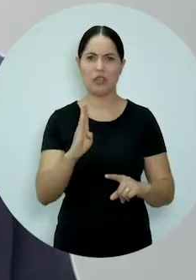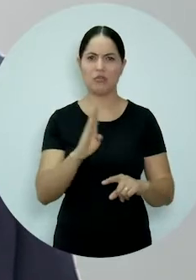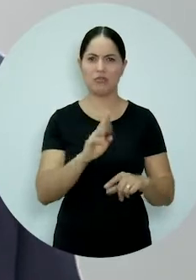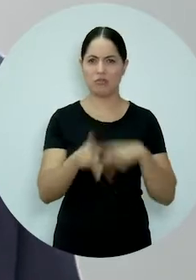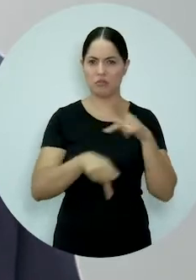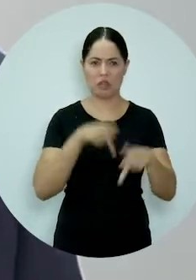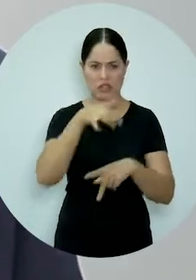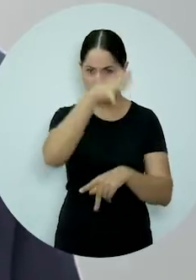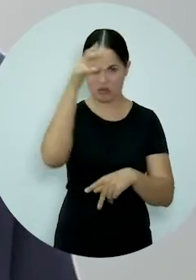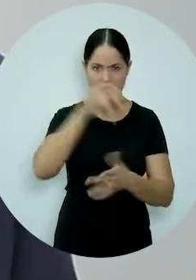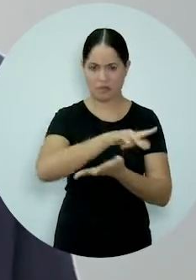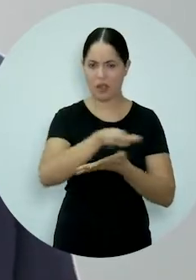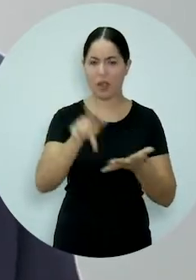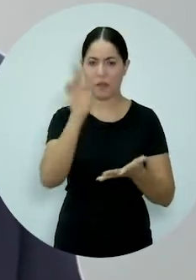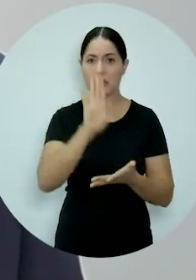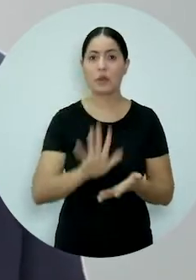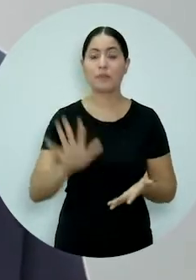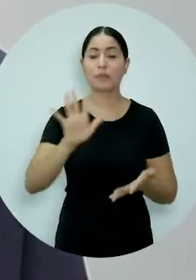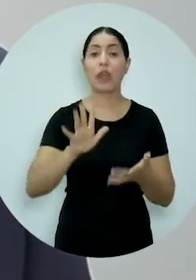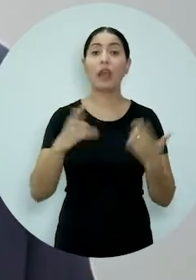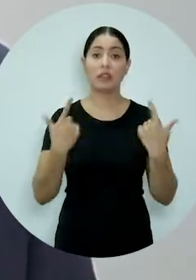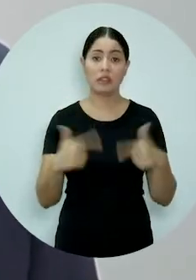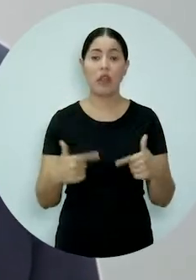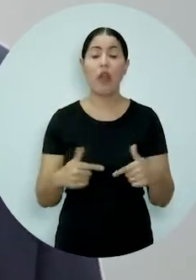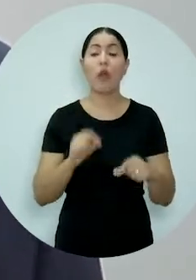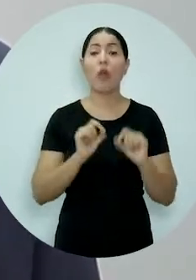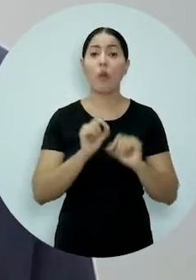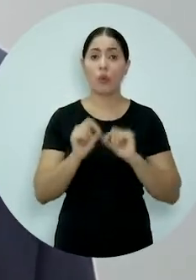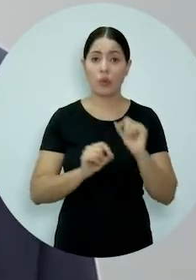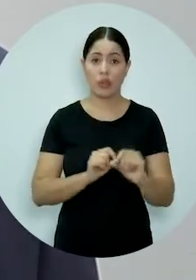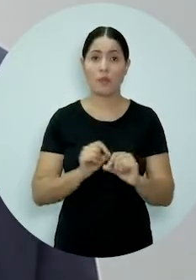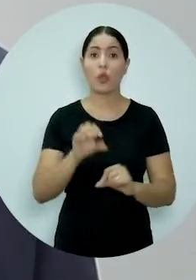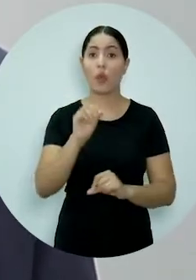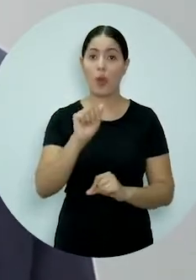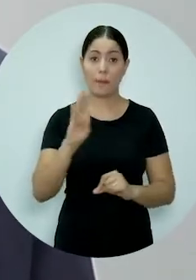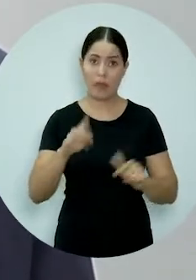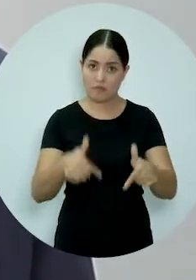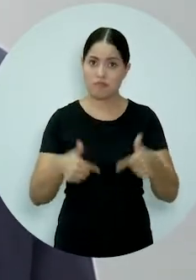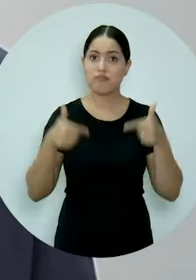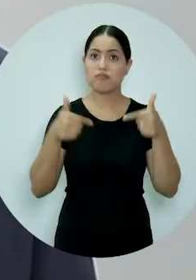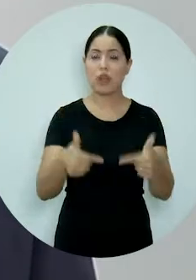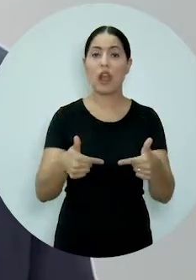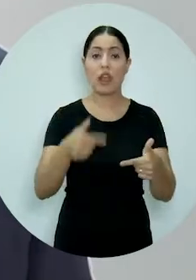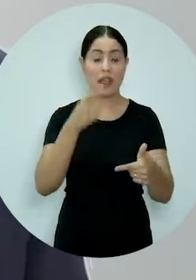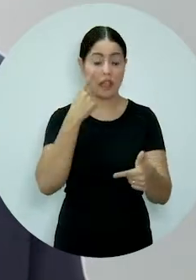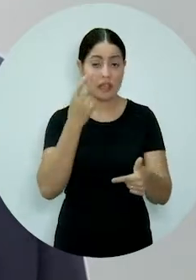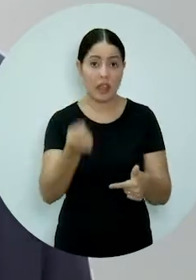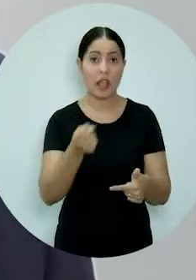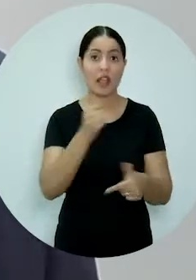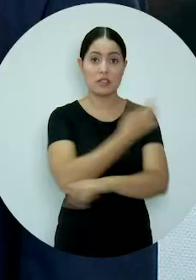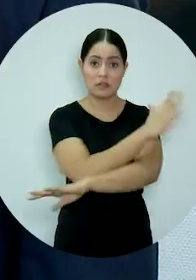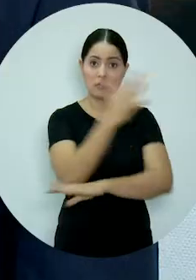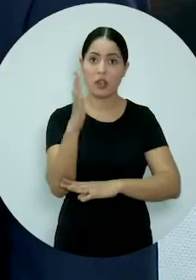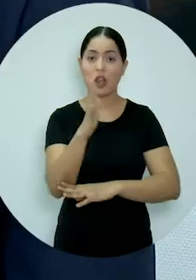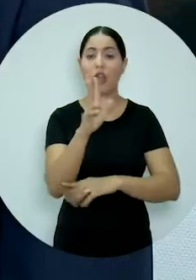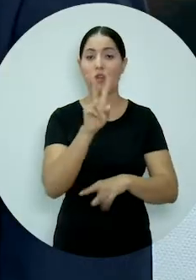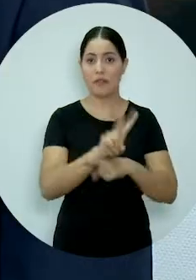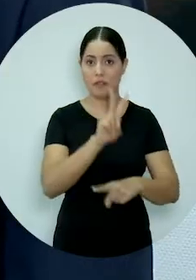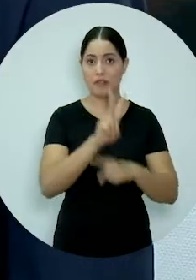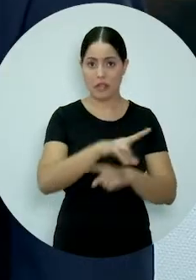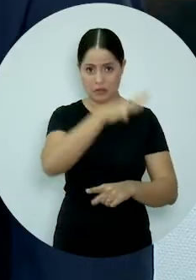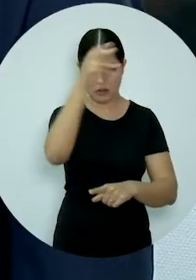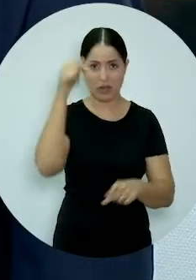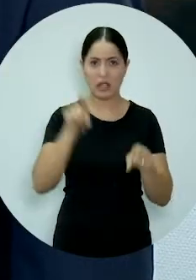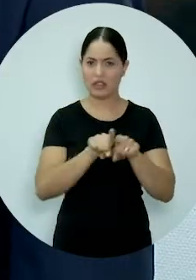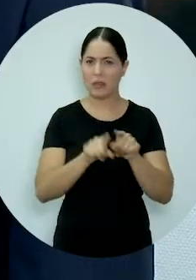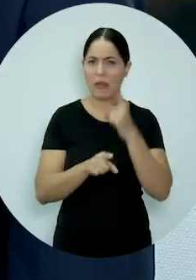OAB ingressa muitas das vezes com ações civis públicas na defesa dos interesses do meio ambiente no estado do Amazonas e